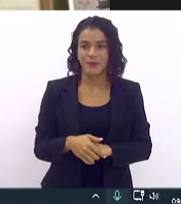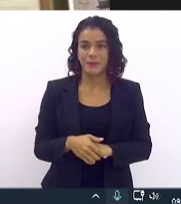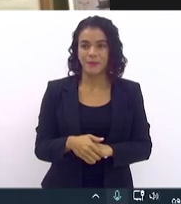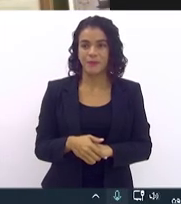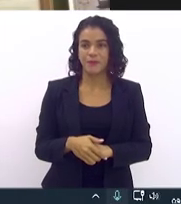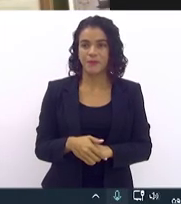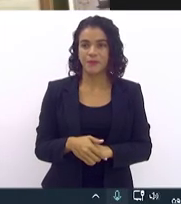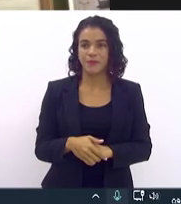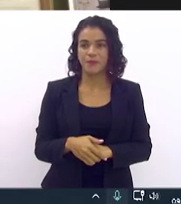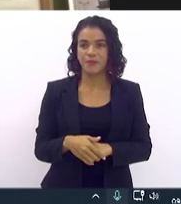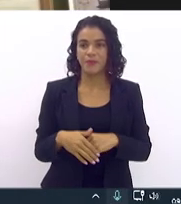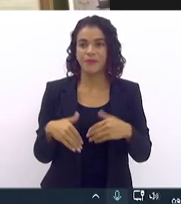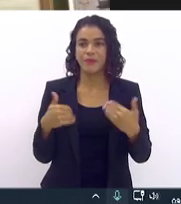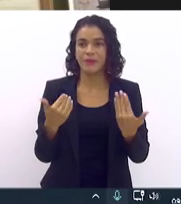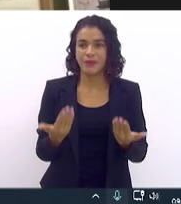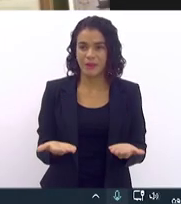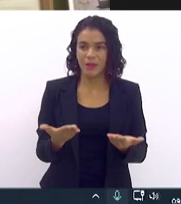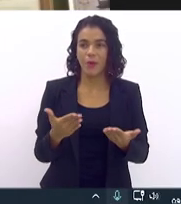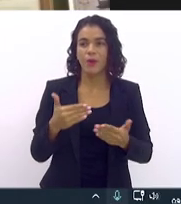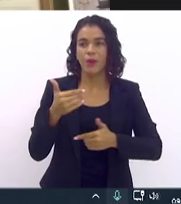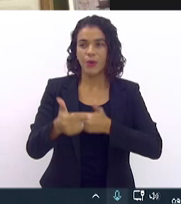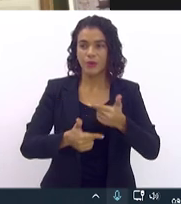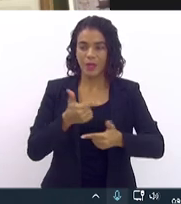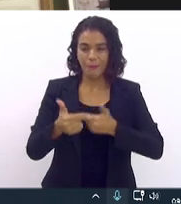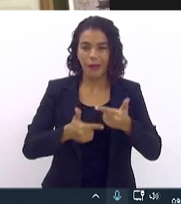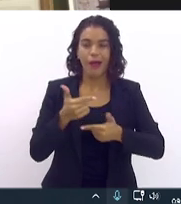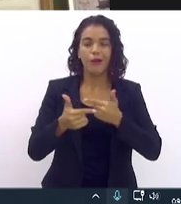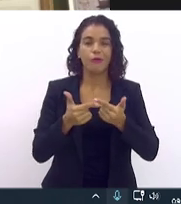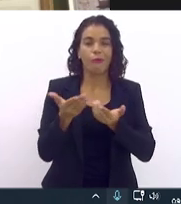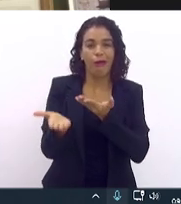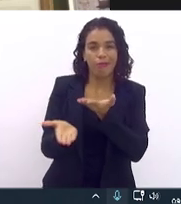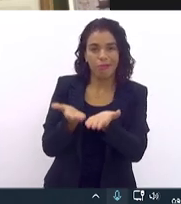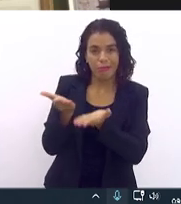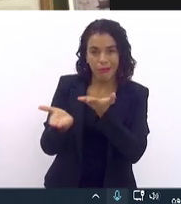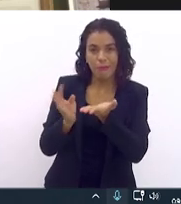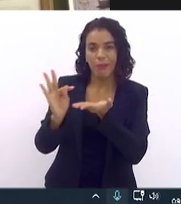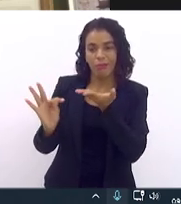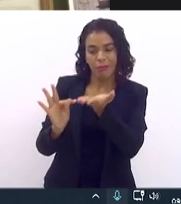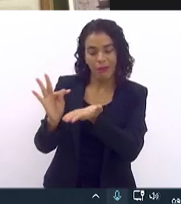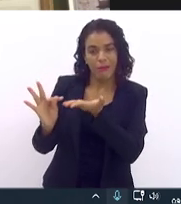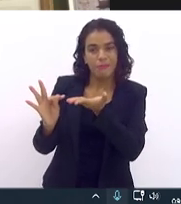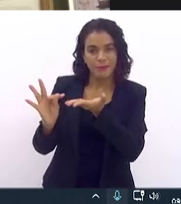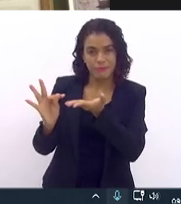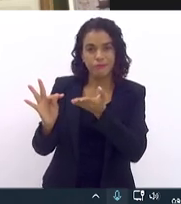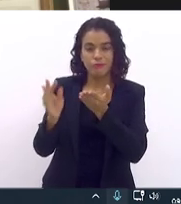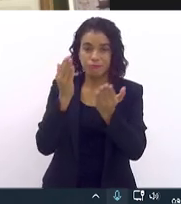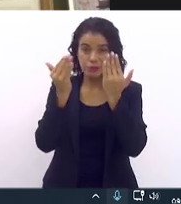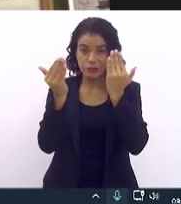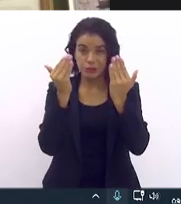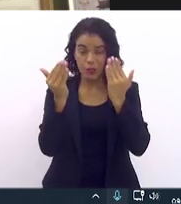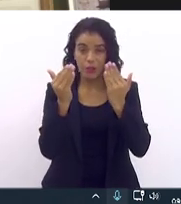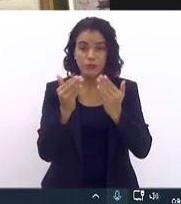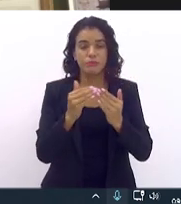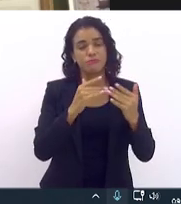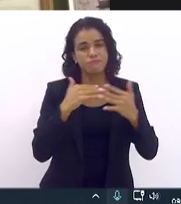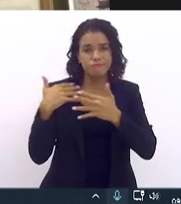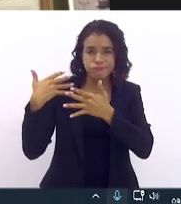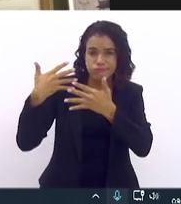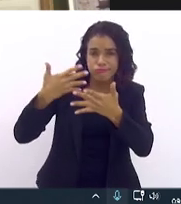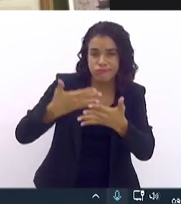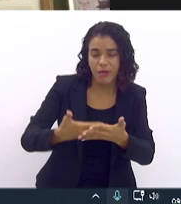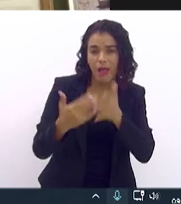ocorrido. Então, eu trabalho, né, com atendimento psicoterápico para mulheres. E ao longo dos meus